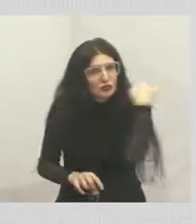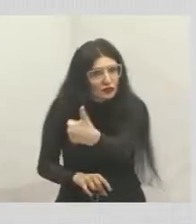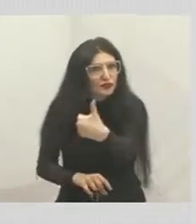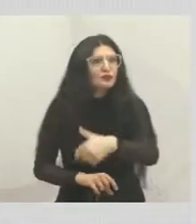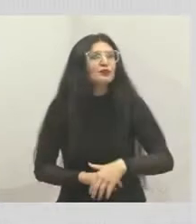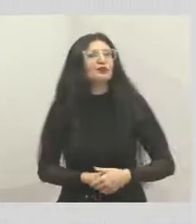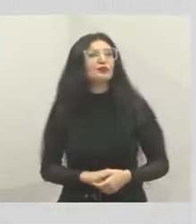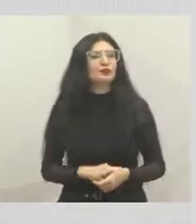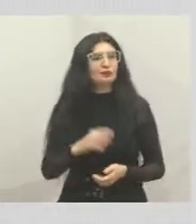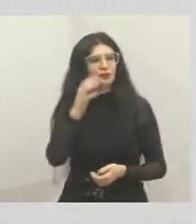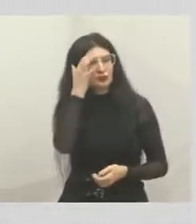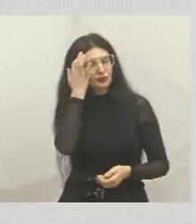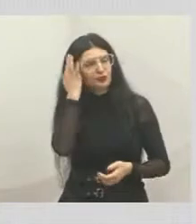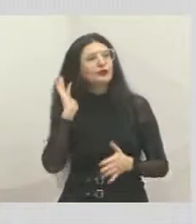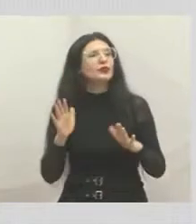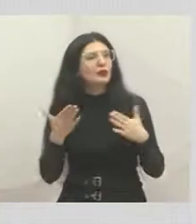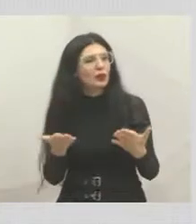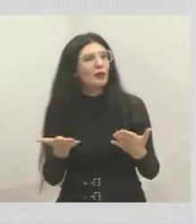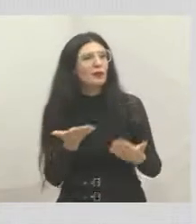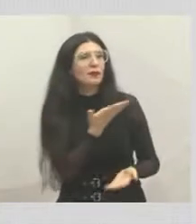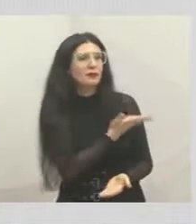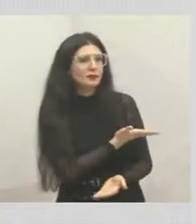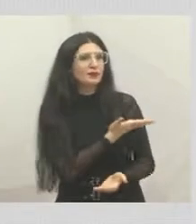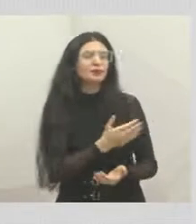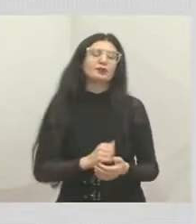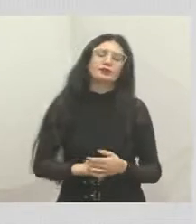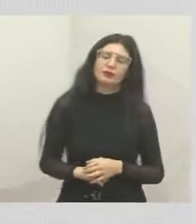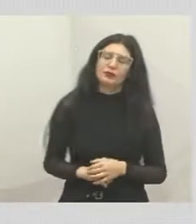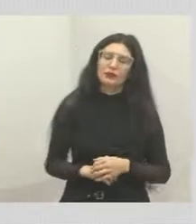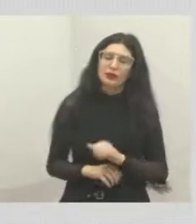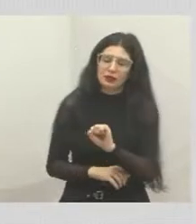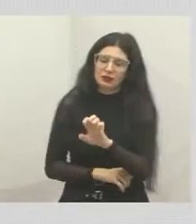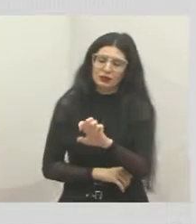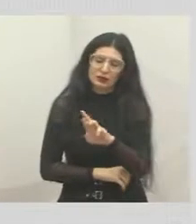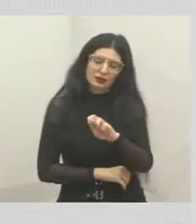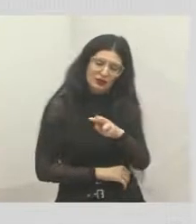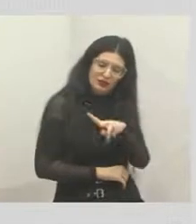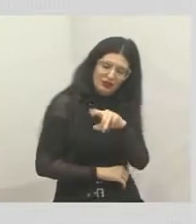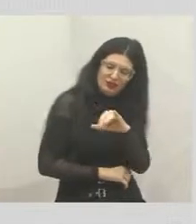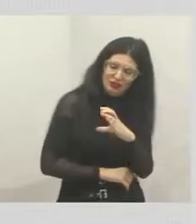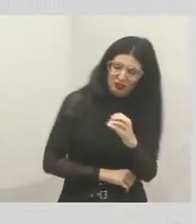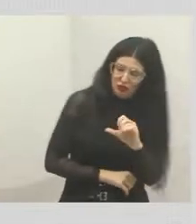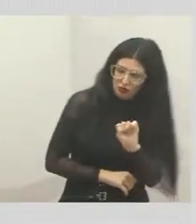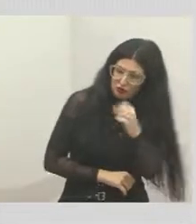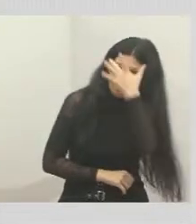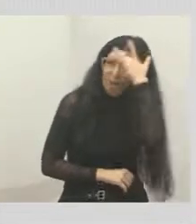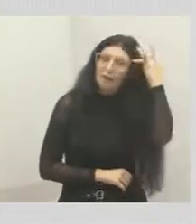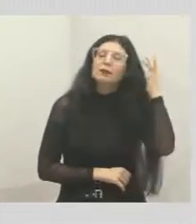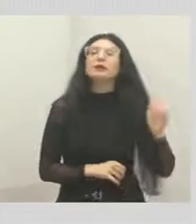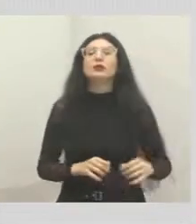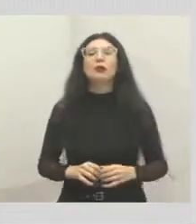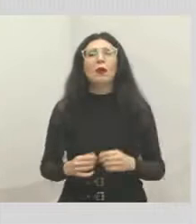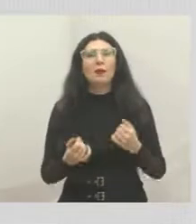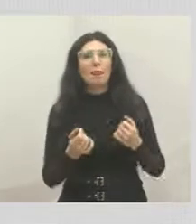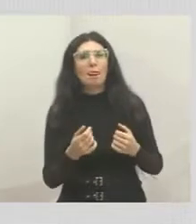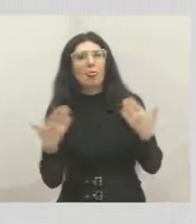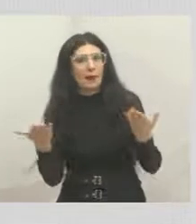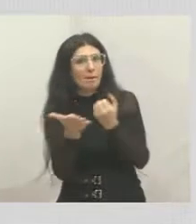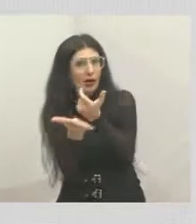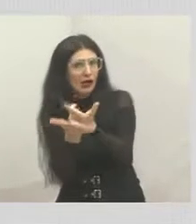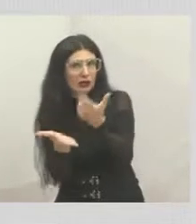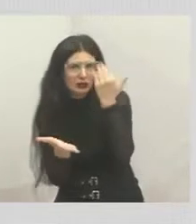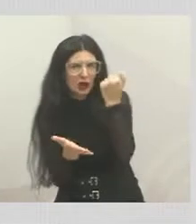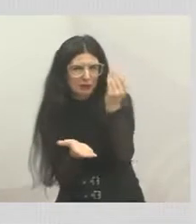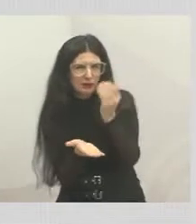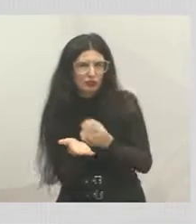Receitas e serviços, que está incluso as tarifas de água e esgoto do município. Tínhamos